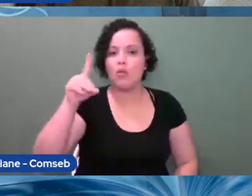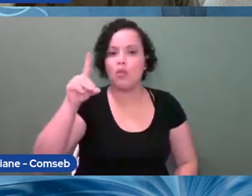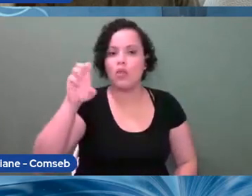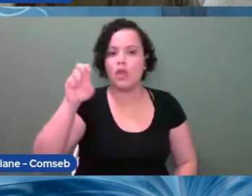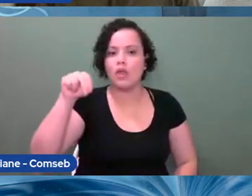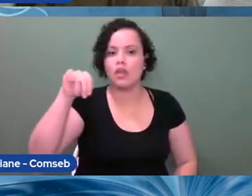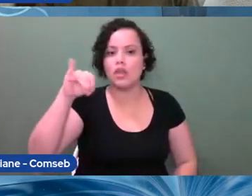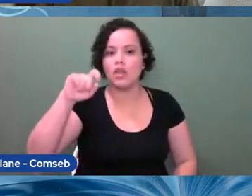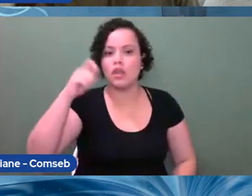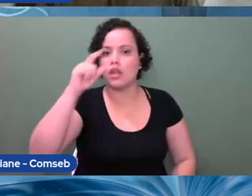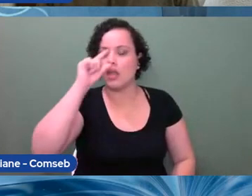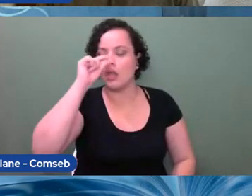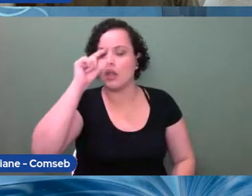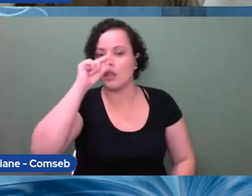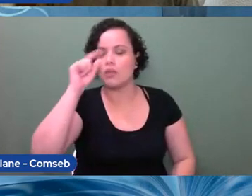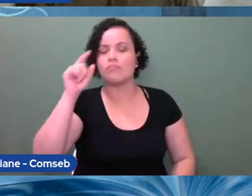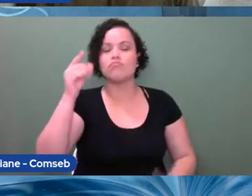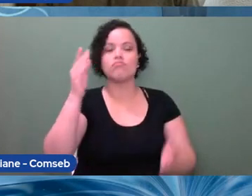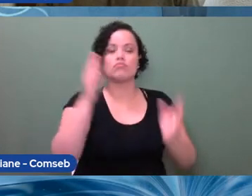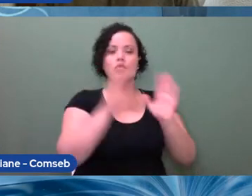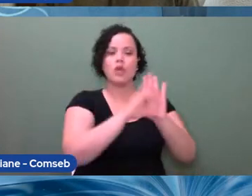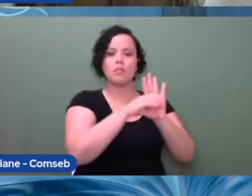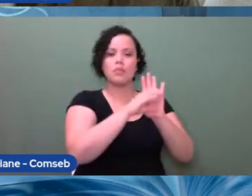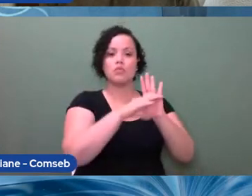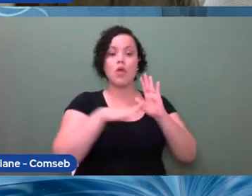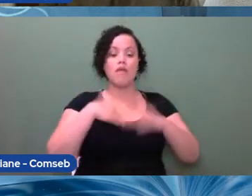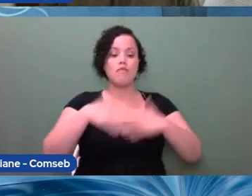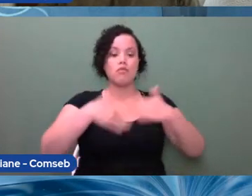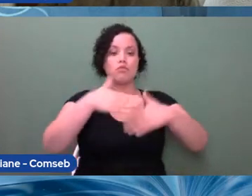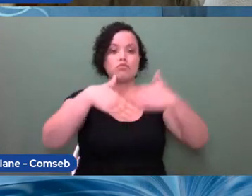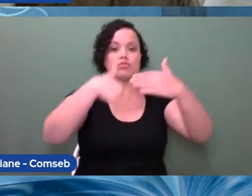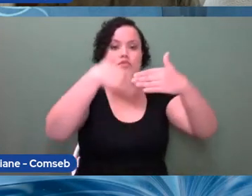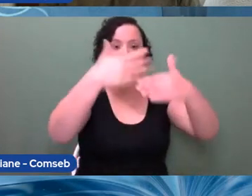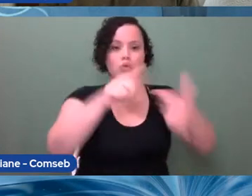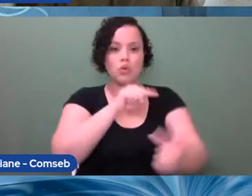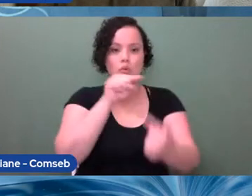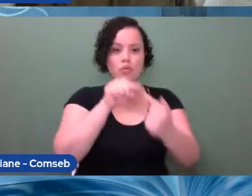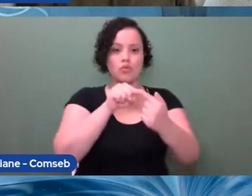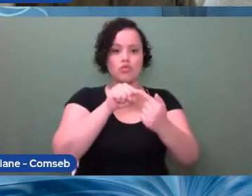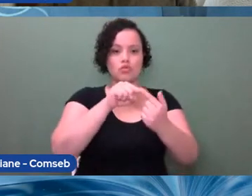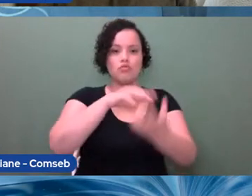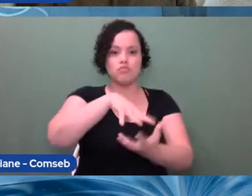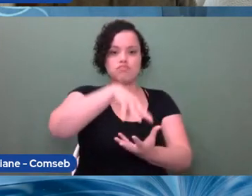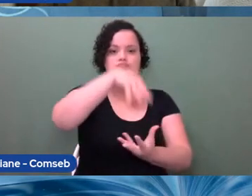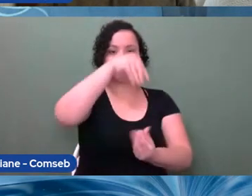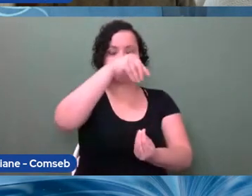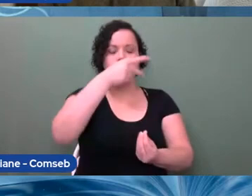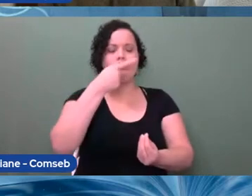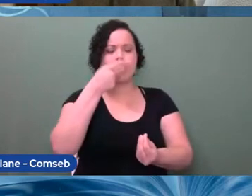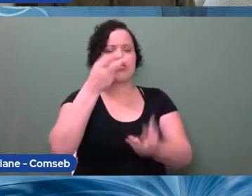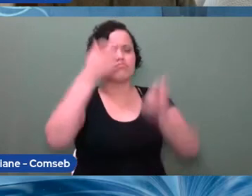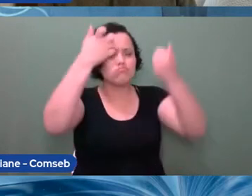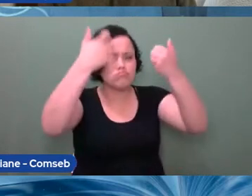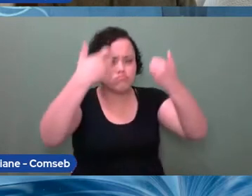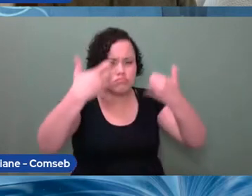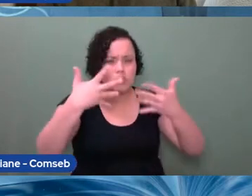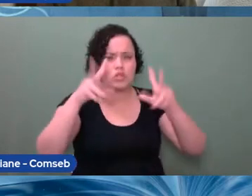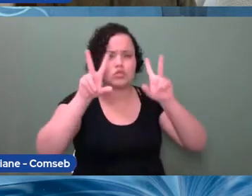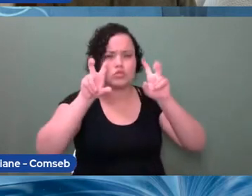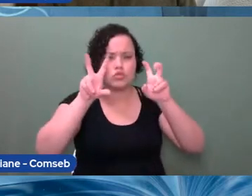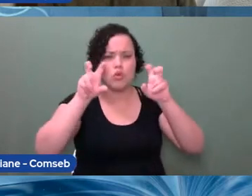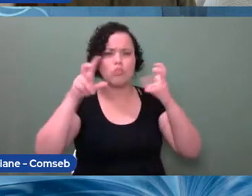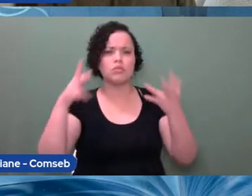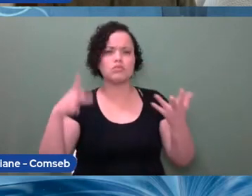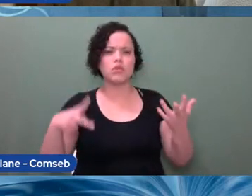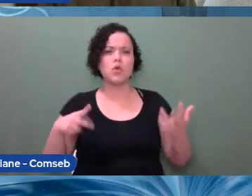capítulo Evolução e Finalidade da Alma, que ao referir-se a esse princípio, a esse espírito com